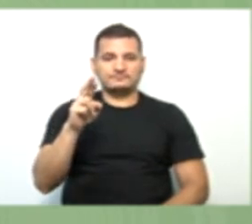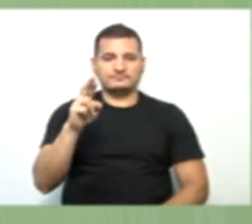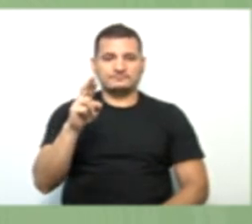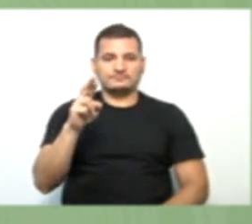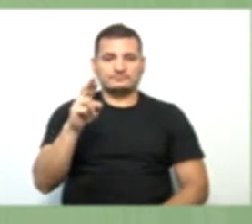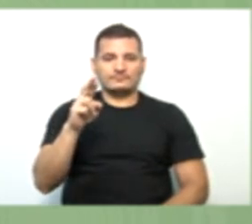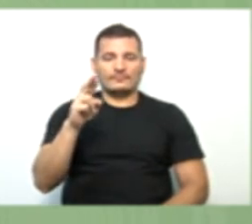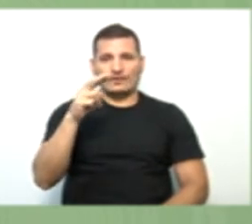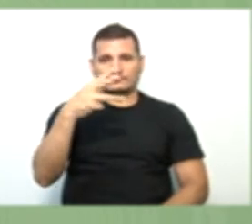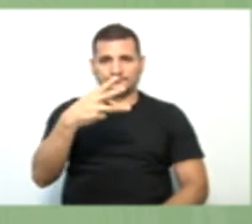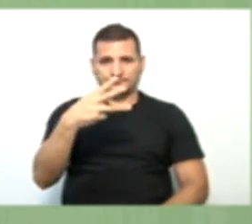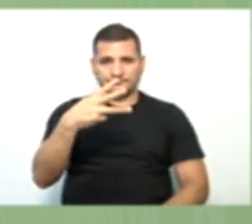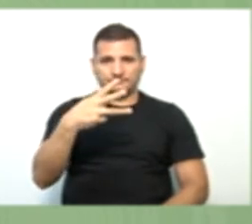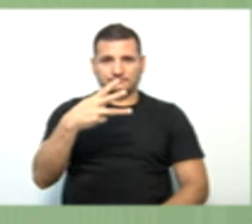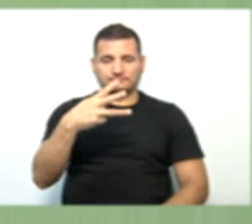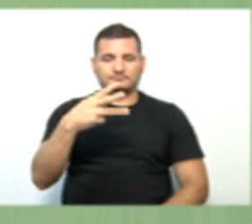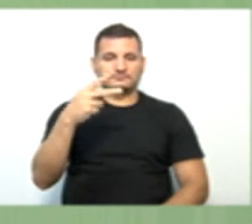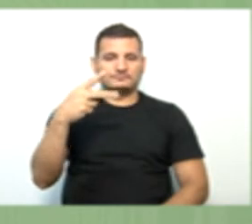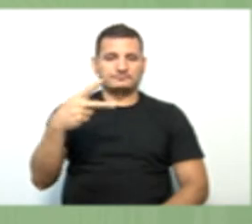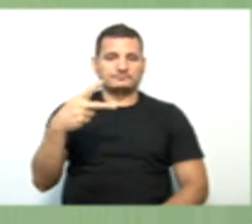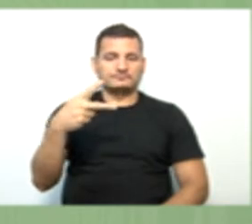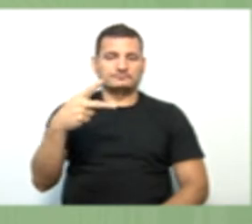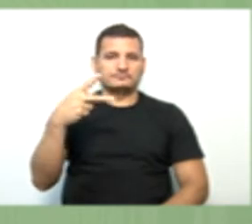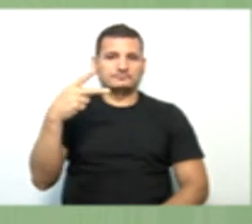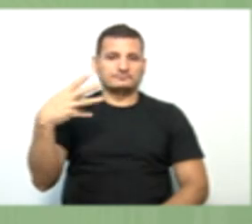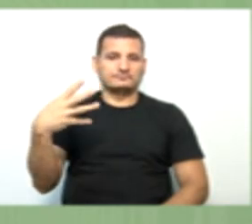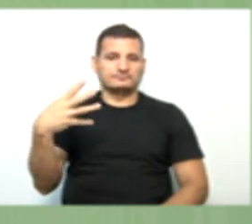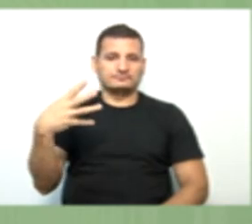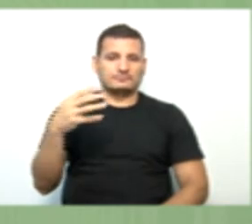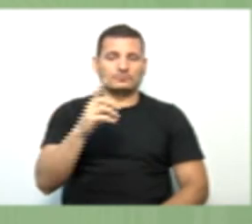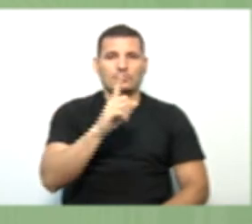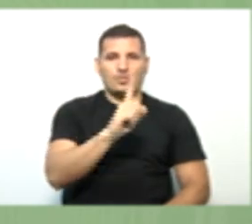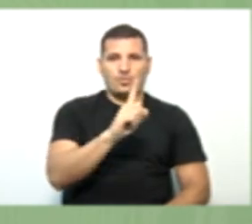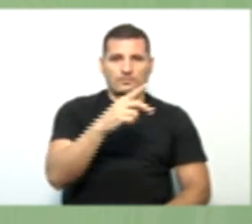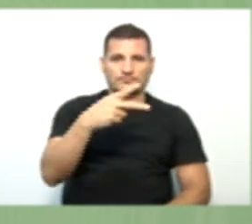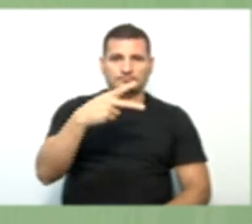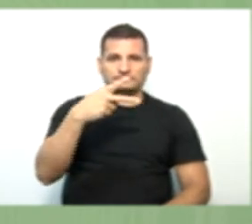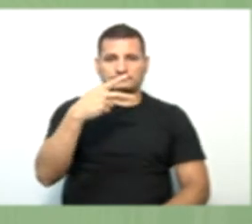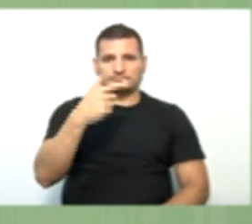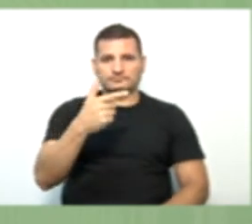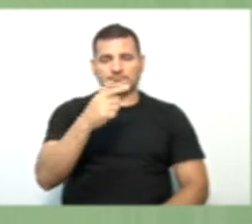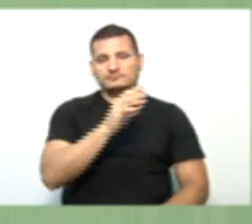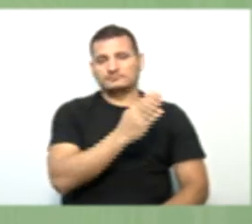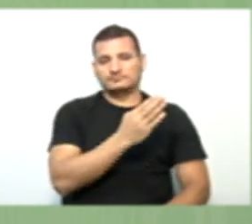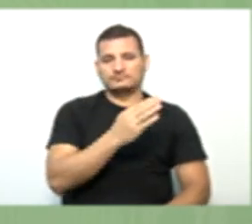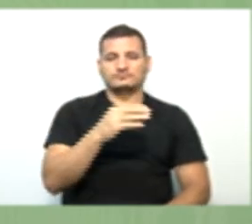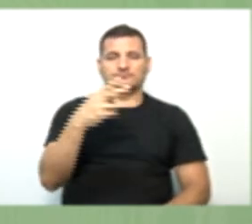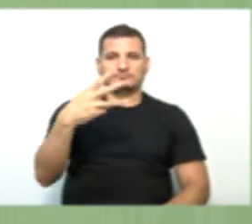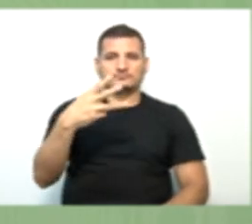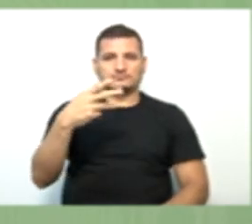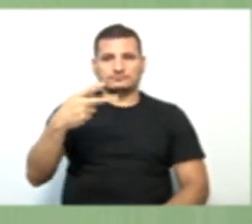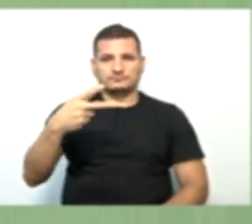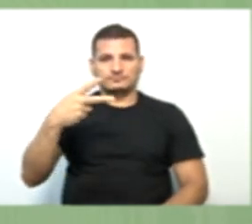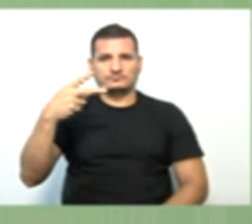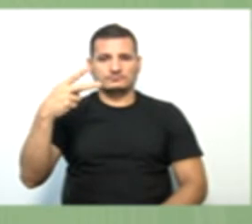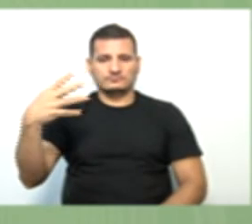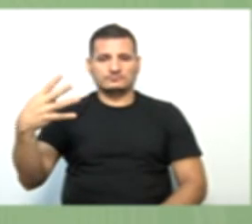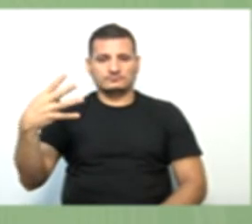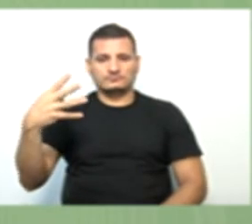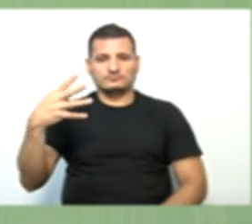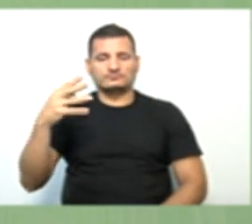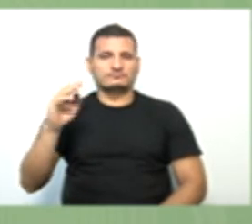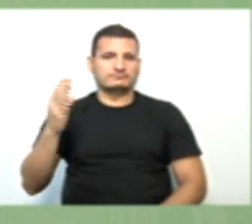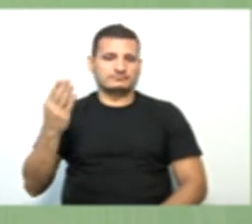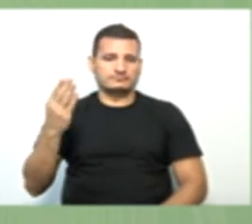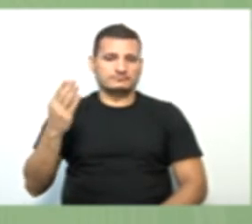3 é maior que 4. Então, 1 é maior que 2, isso é falso. 3 é maior que 4, isso é falso. Então, o OR desses